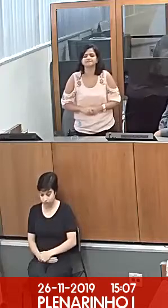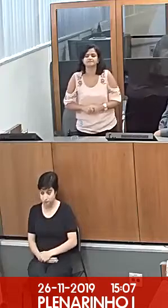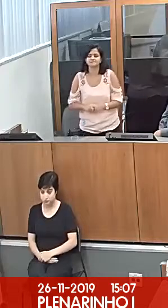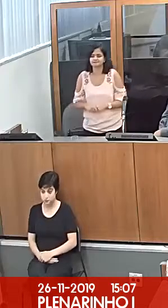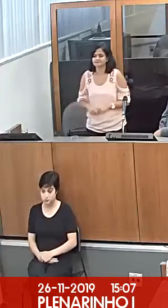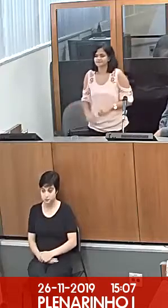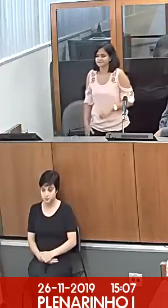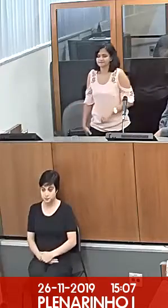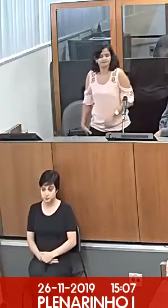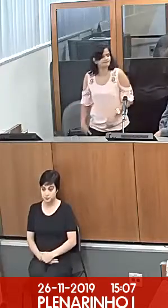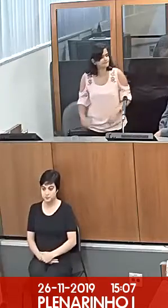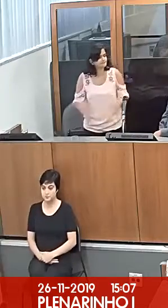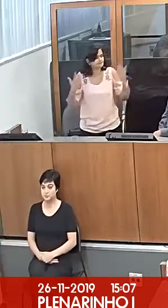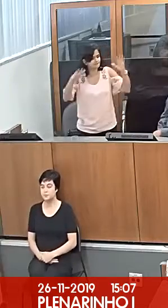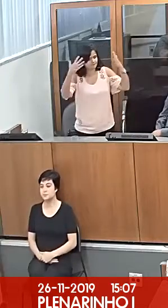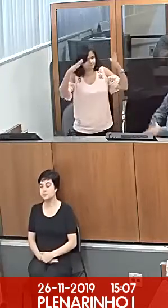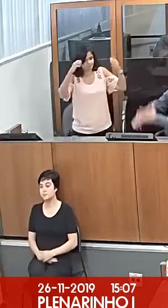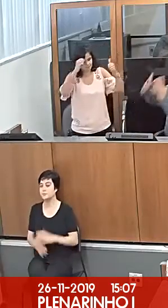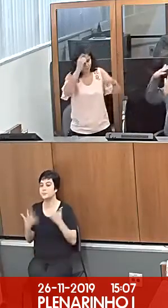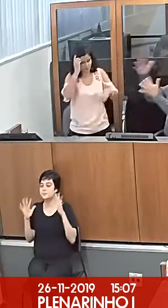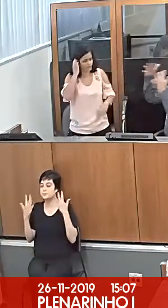prol dessa educação. Muito obrigada.